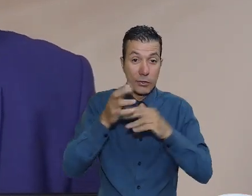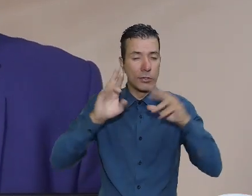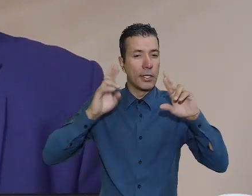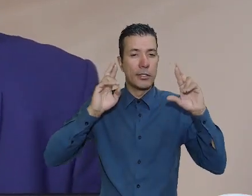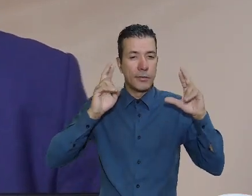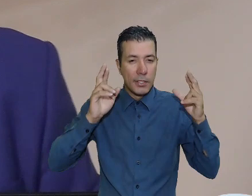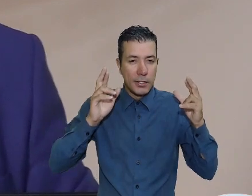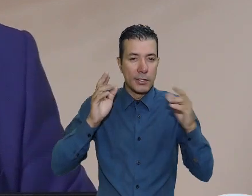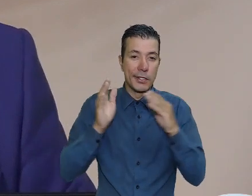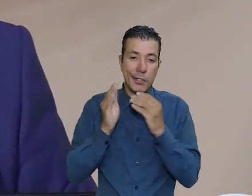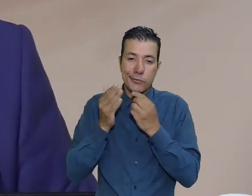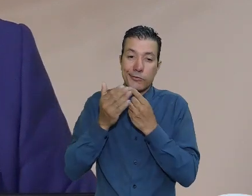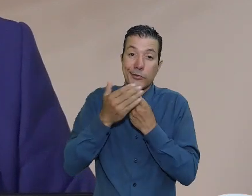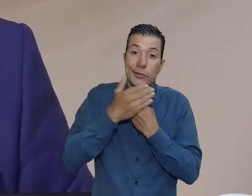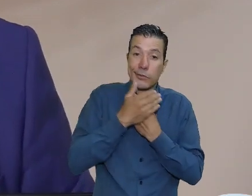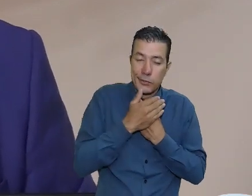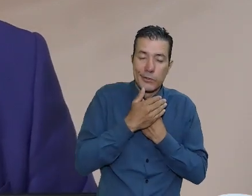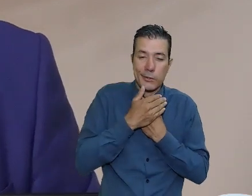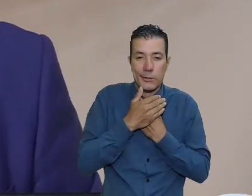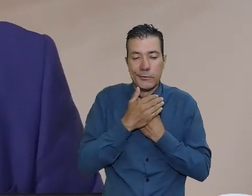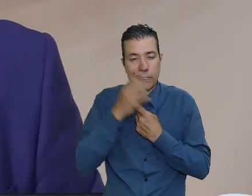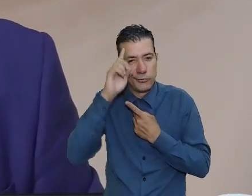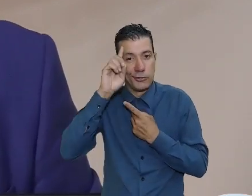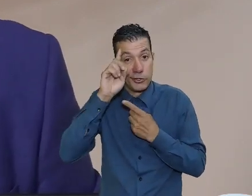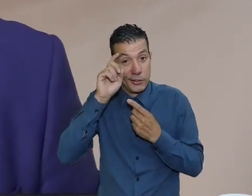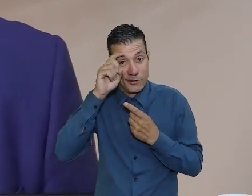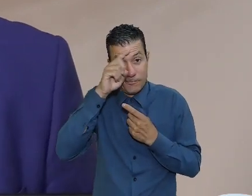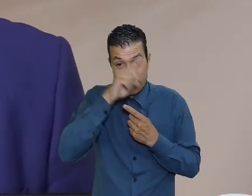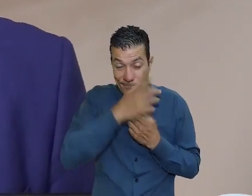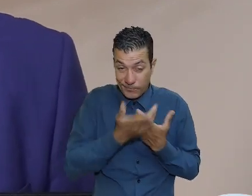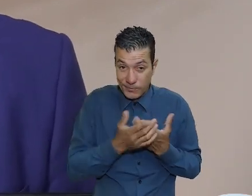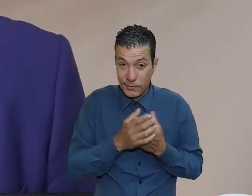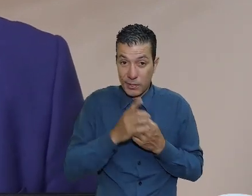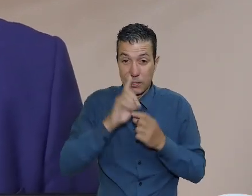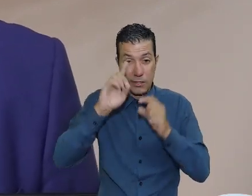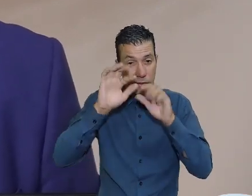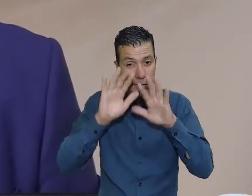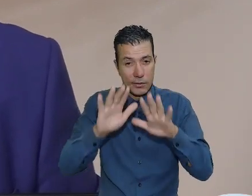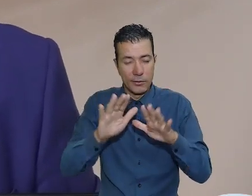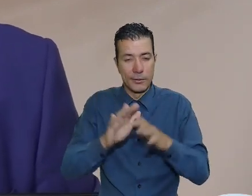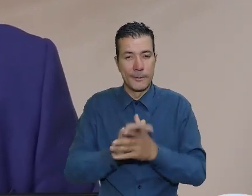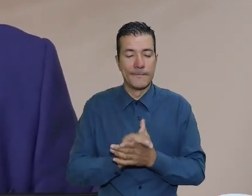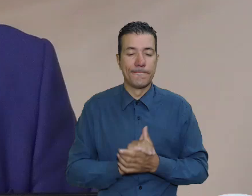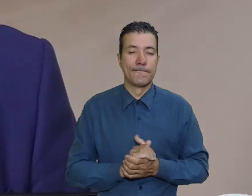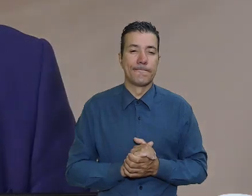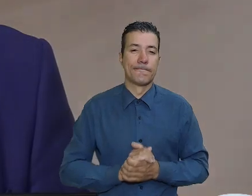momentos de incerteza. Que Deus te abençoe e te dê uma boa semana na presença de Jesus. E até mais.